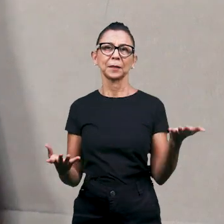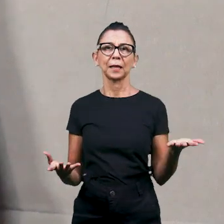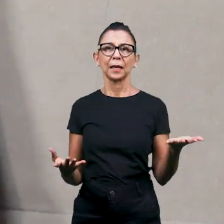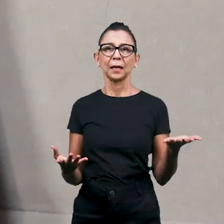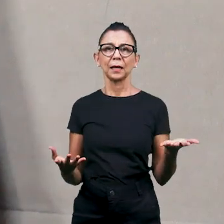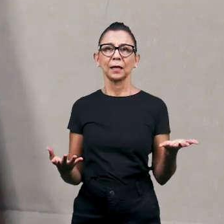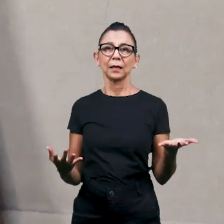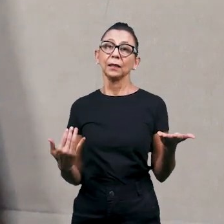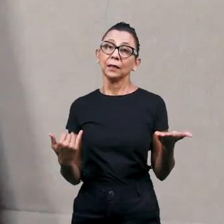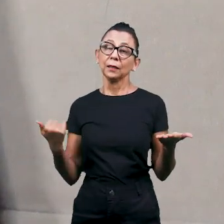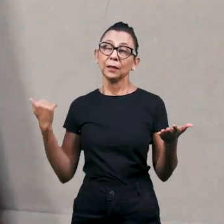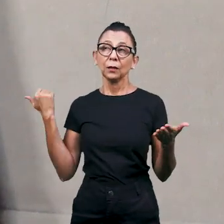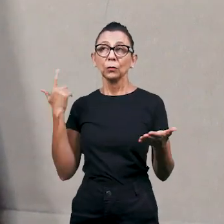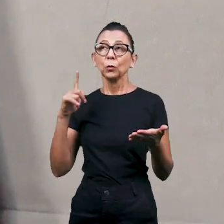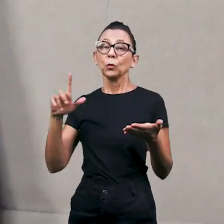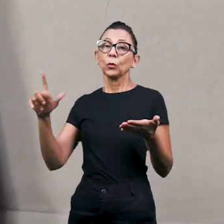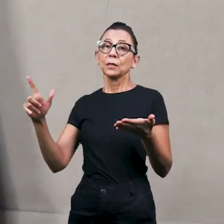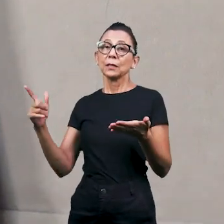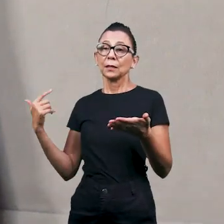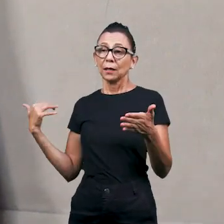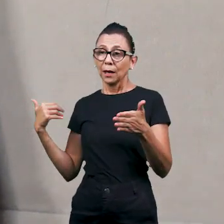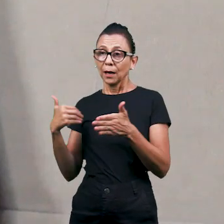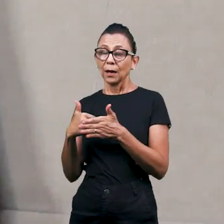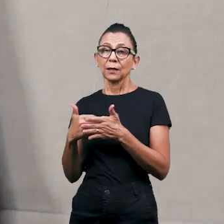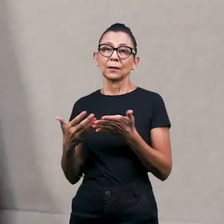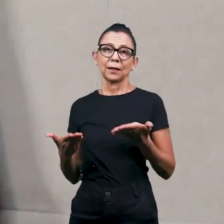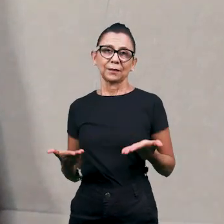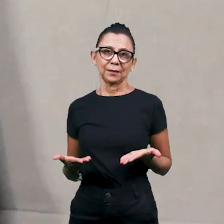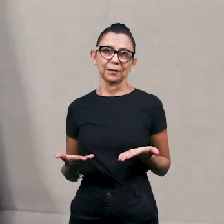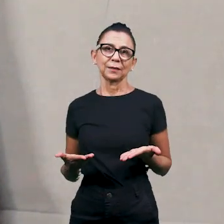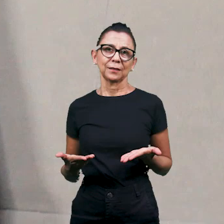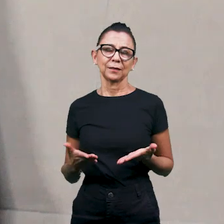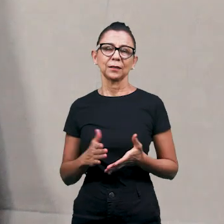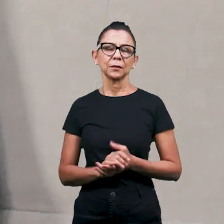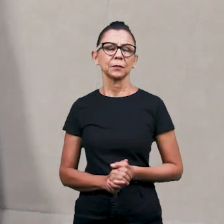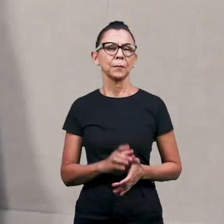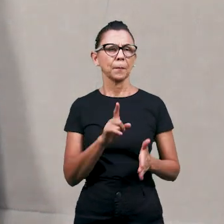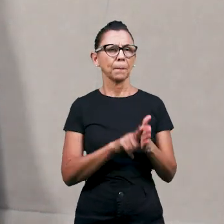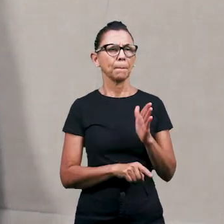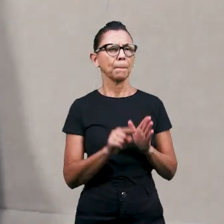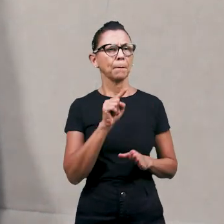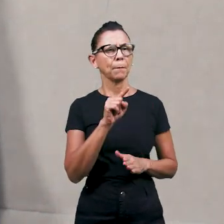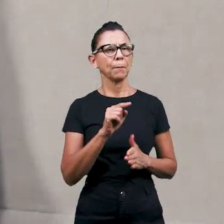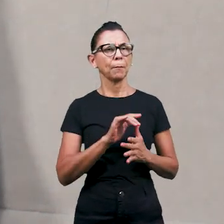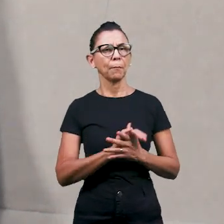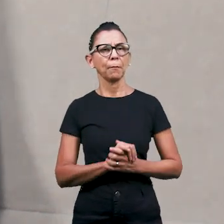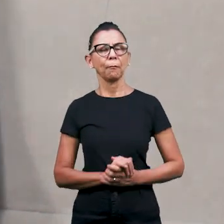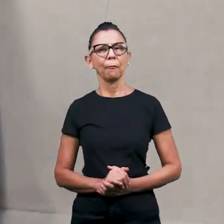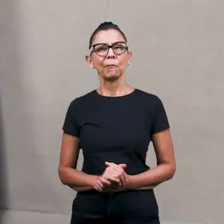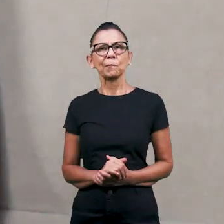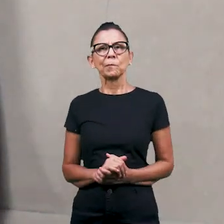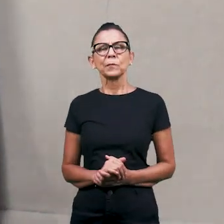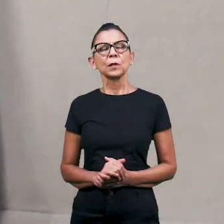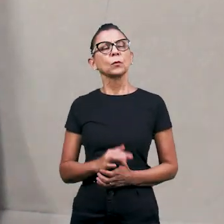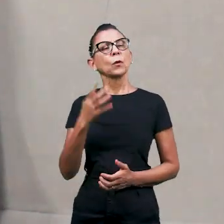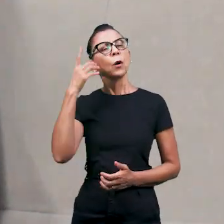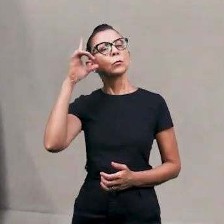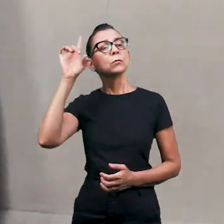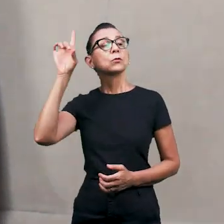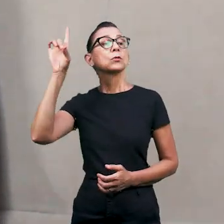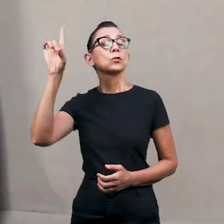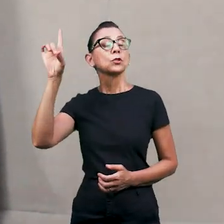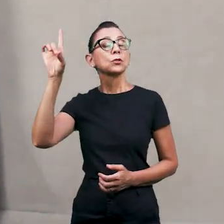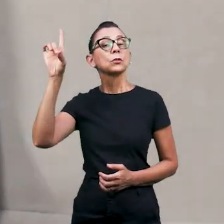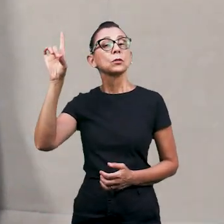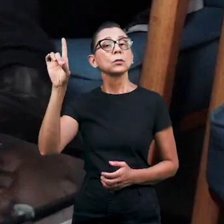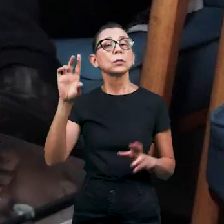quando parecia que não ia chegar, então o jovem se identifica ali, que ele está passando pelo mesmo caminho, mas ele está vendo o fim. Isso. No pastor ele vê